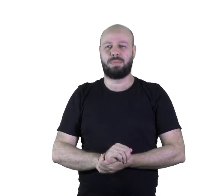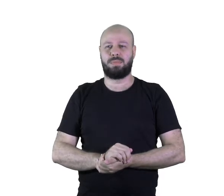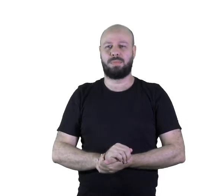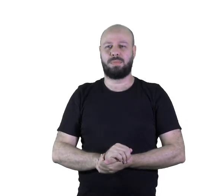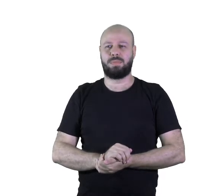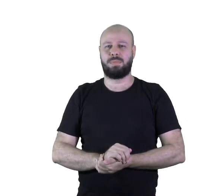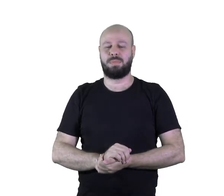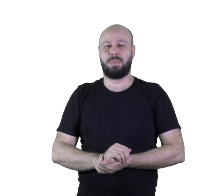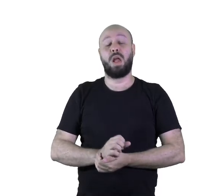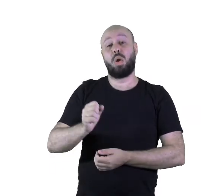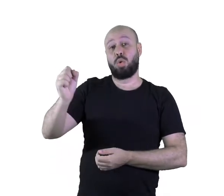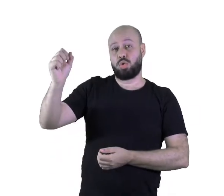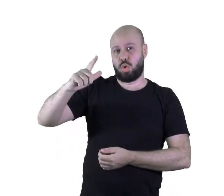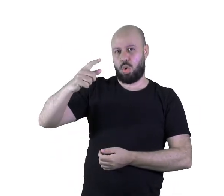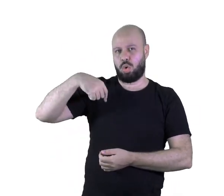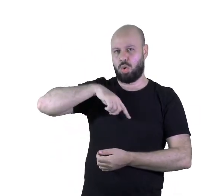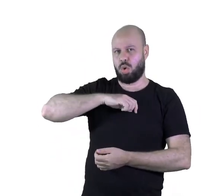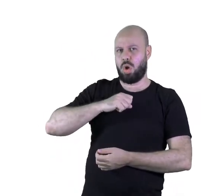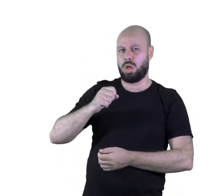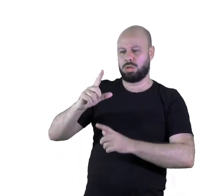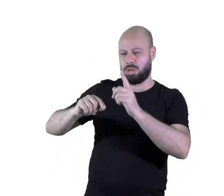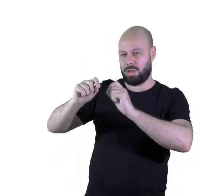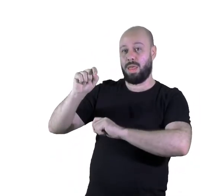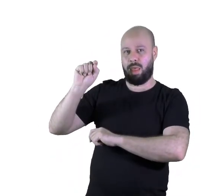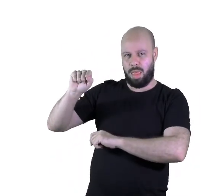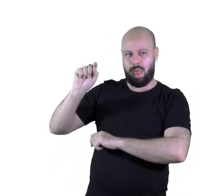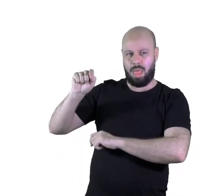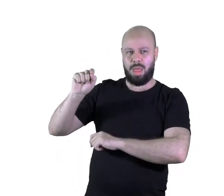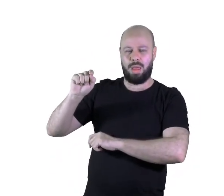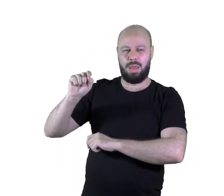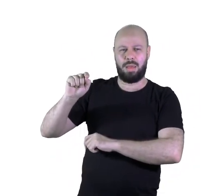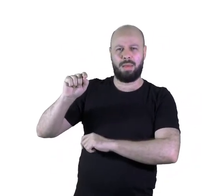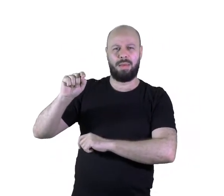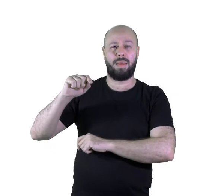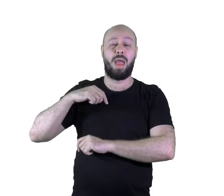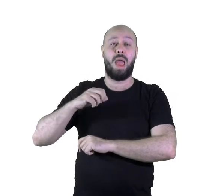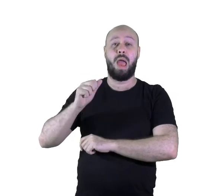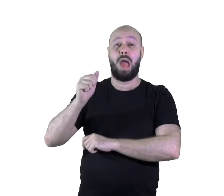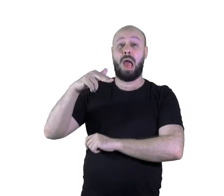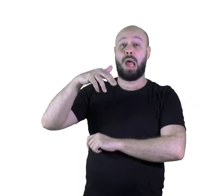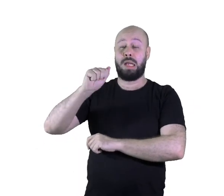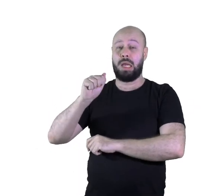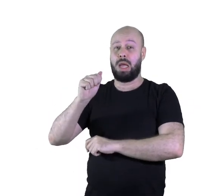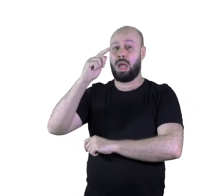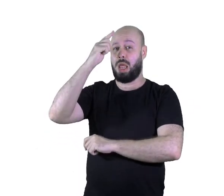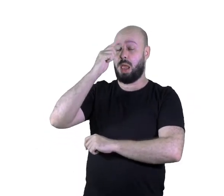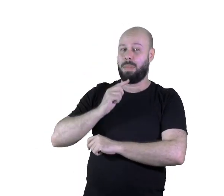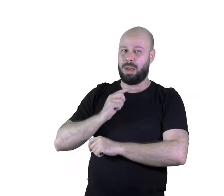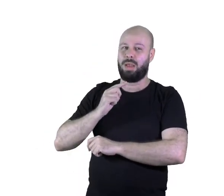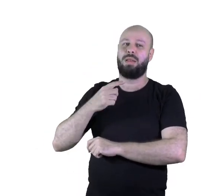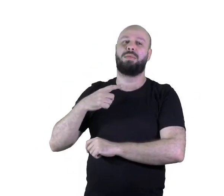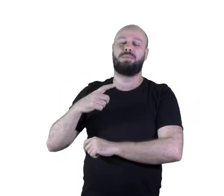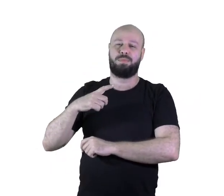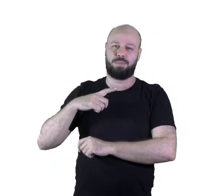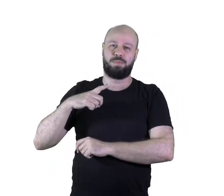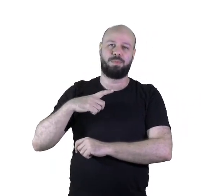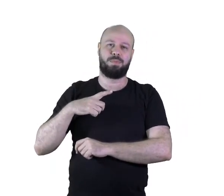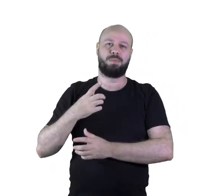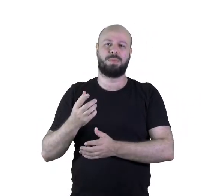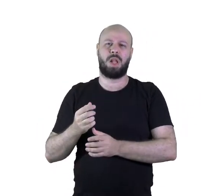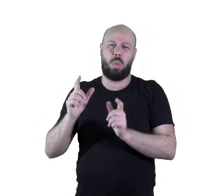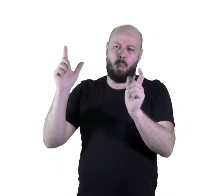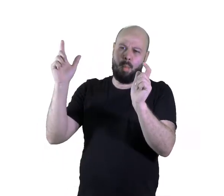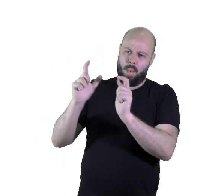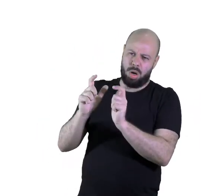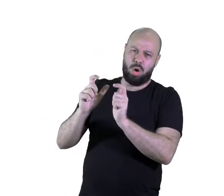Então, o Sol, que é a nossa estrela, ela é uma anã amarela, né? Um tipo de estrela menor